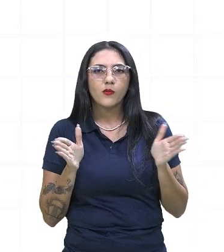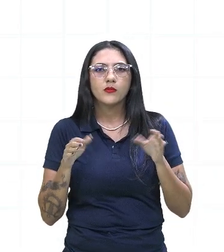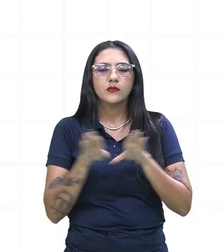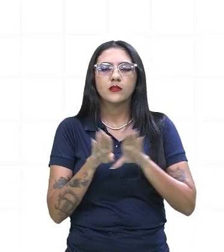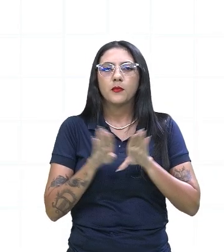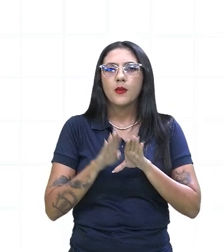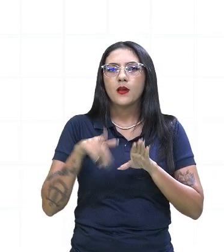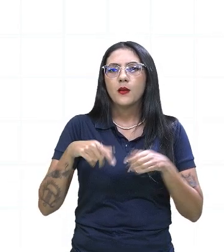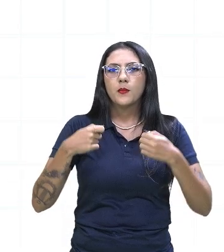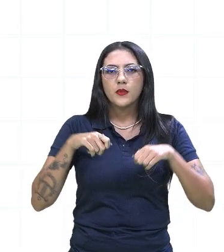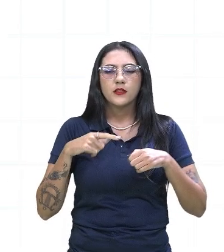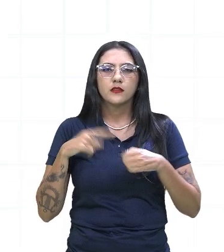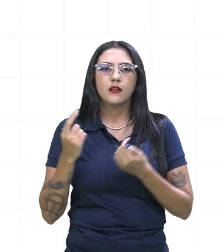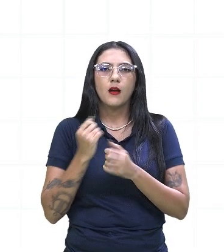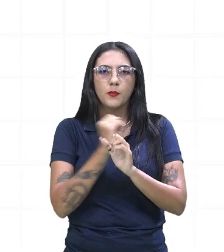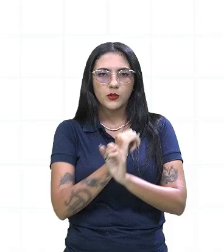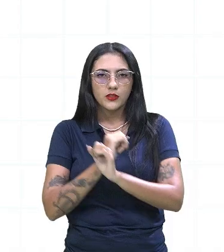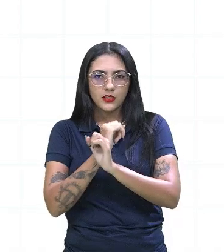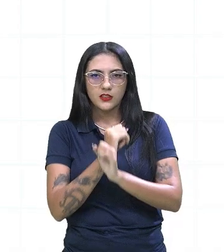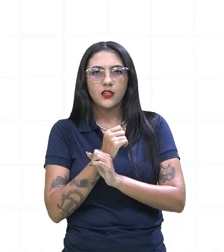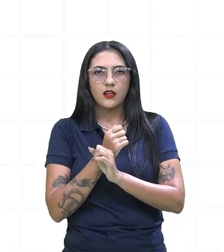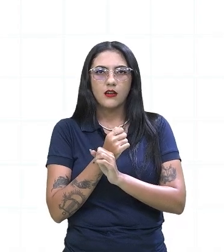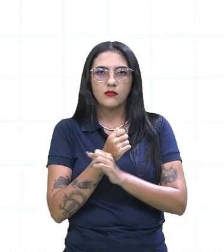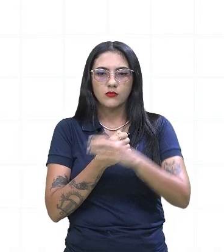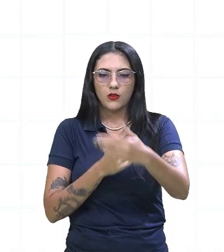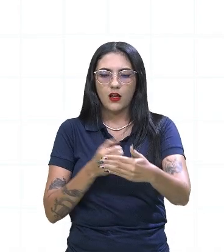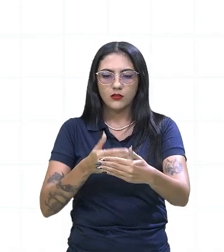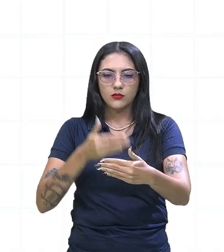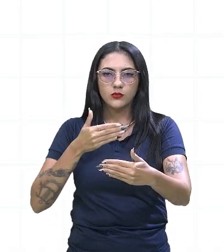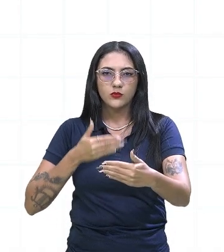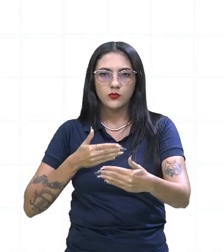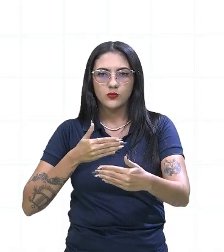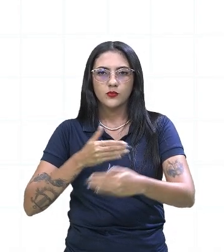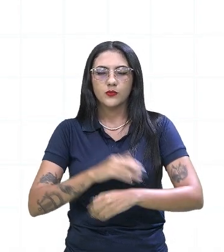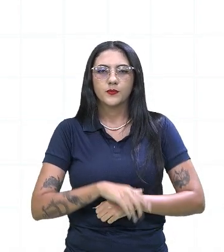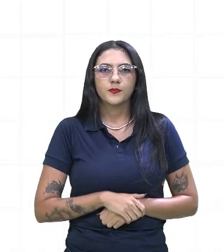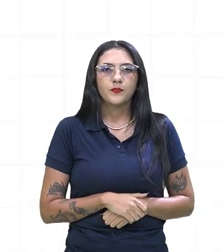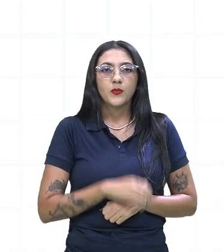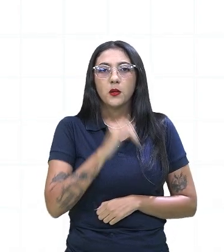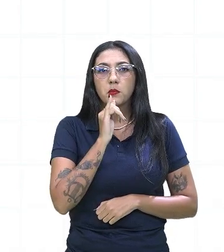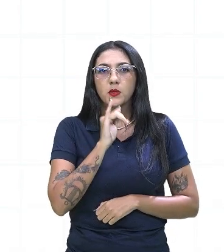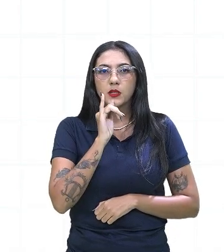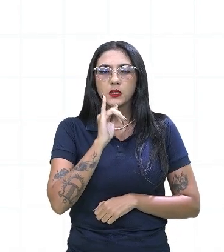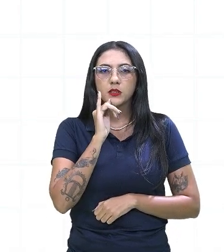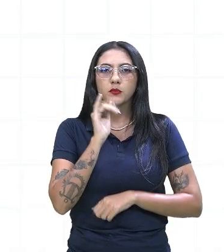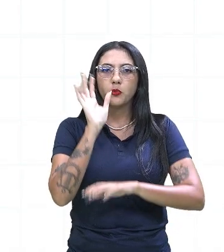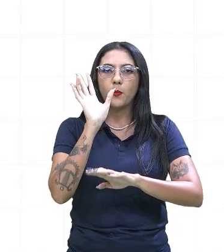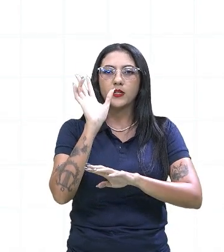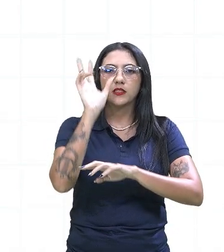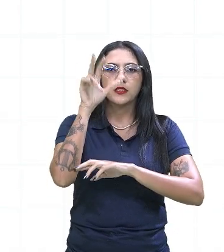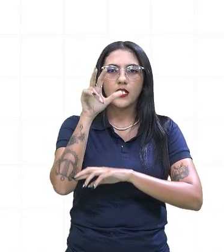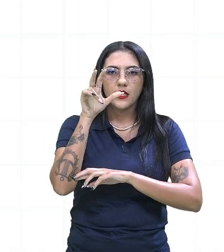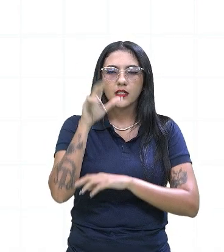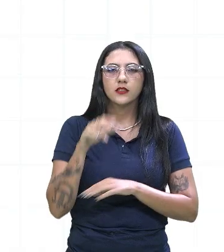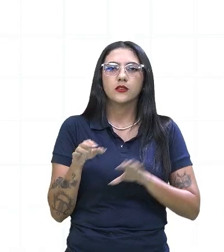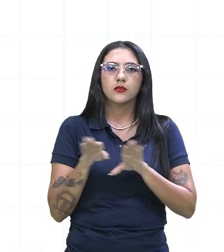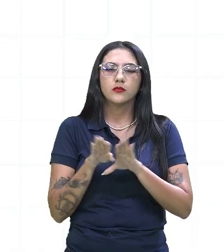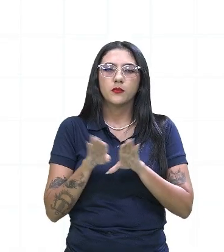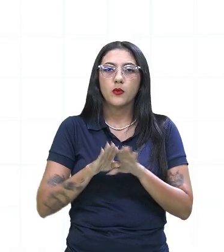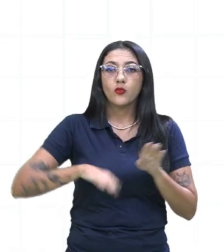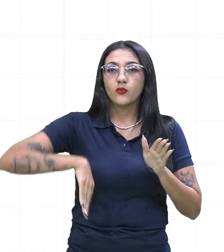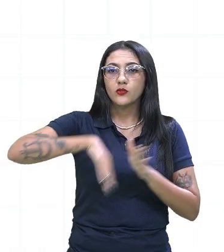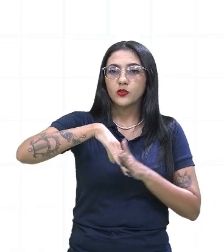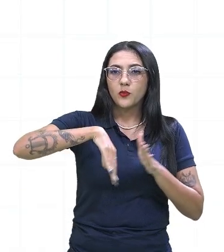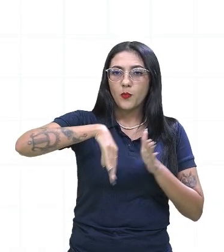alvo, meta ou setor do campo. Por exemplo, basquetebol, o frisbee,